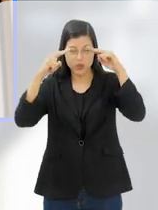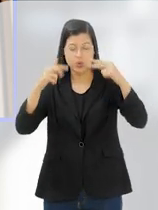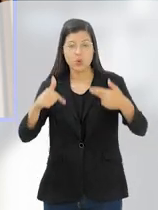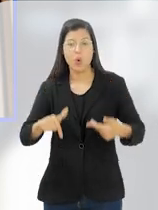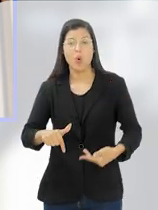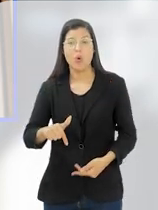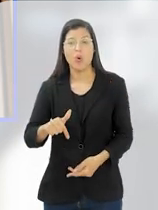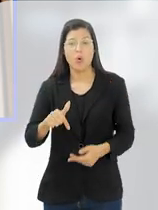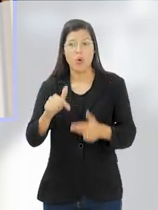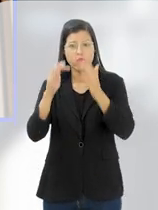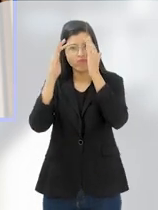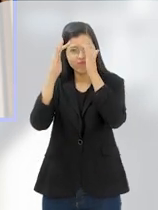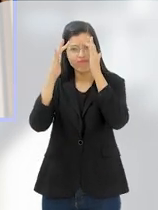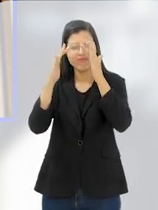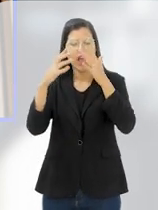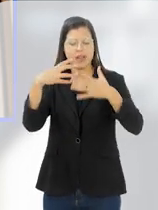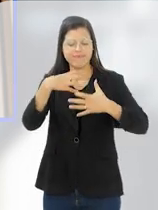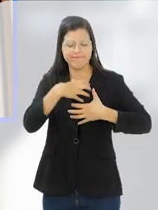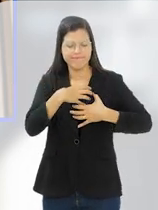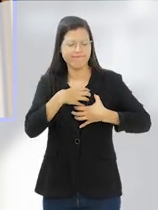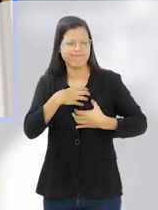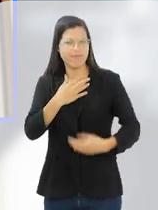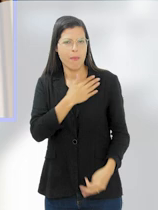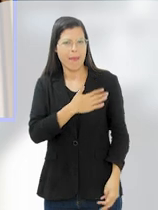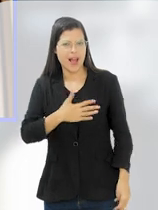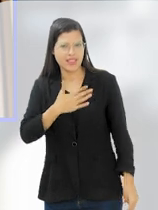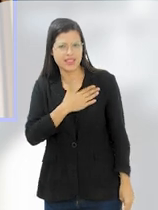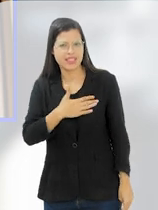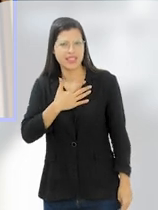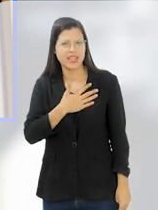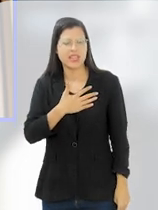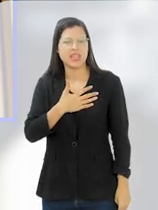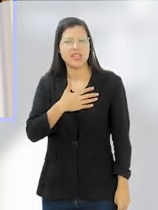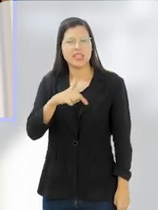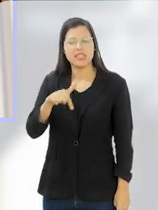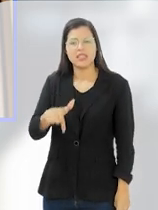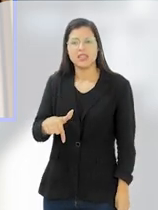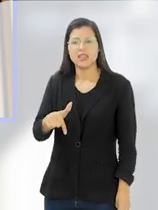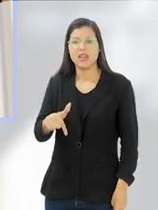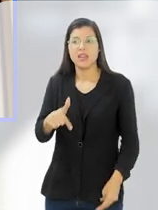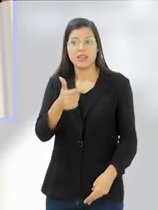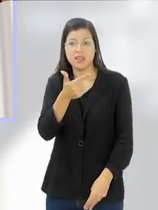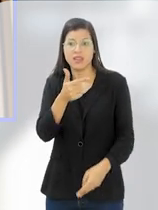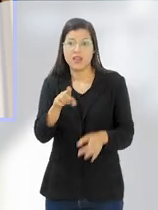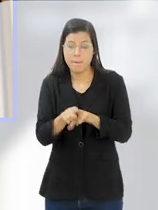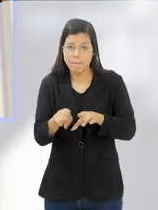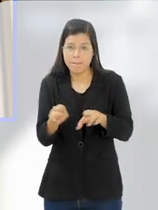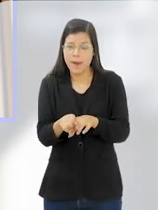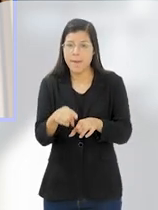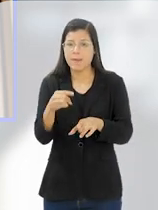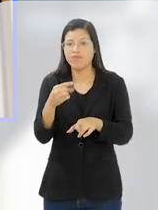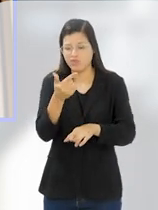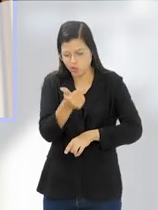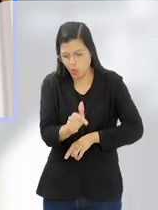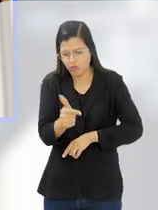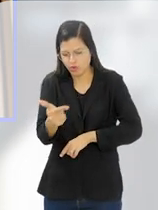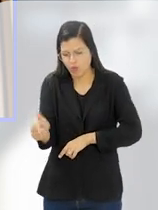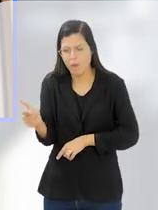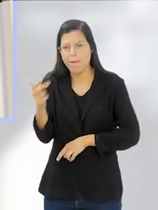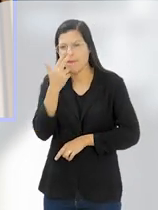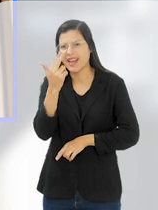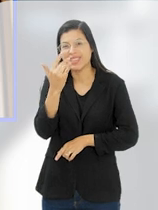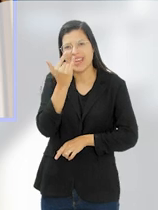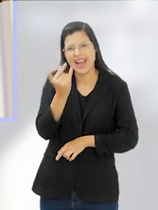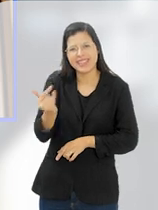neurotransmissores que estimulam prazer, que, por sua vez, demandam a repetição do gesto, né? Isso é a indução